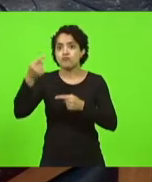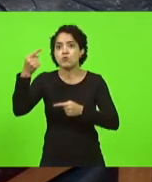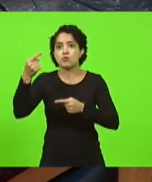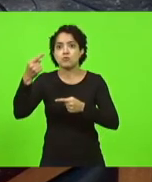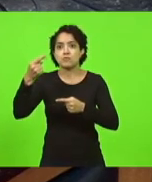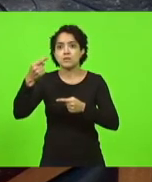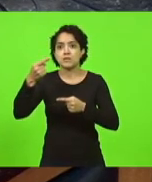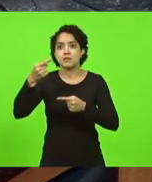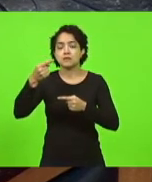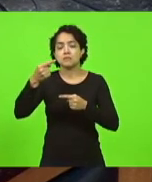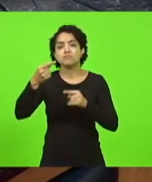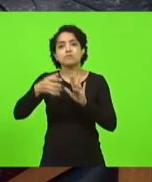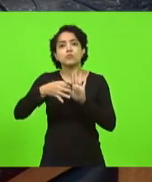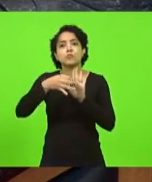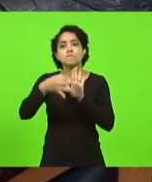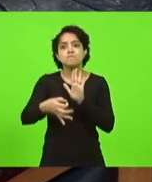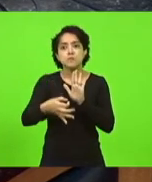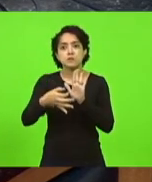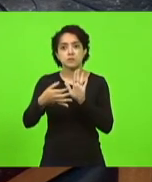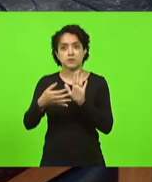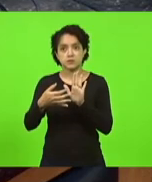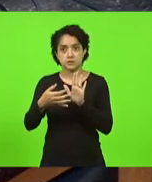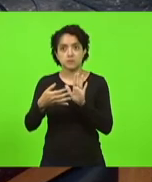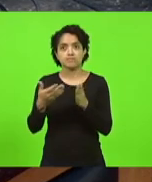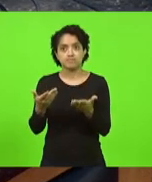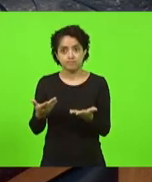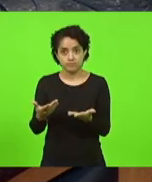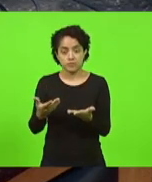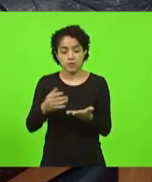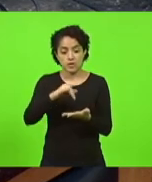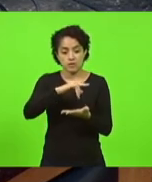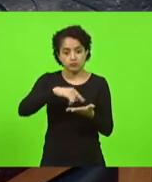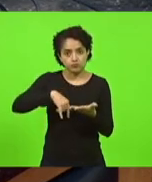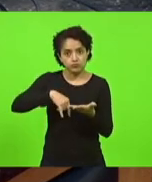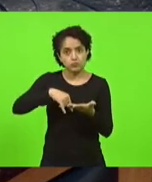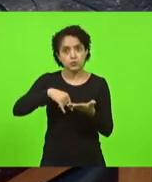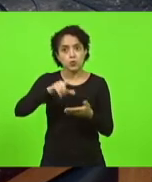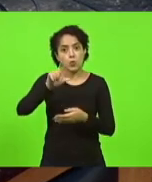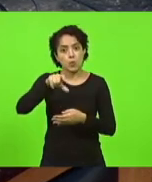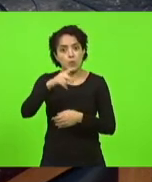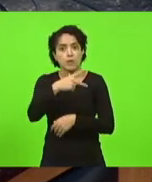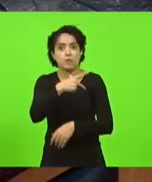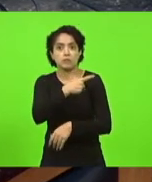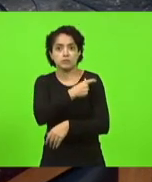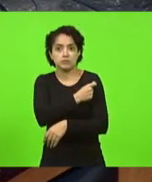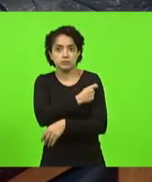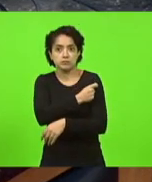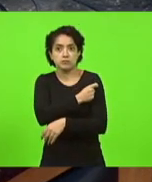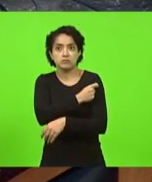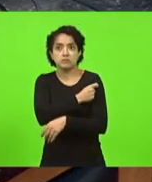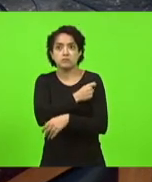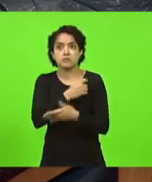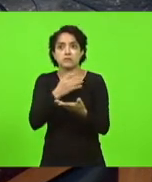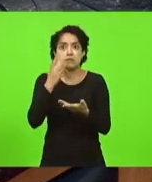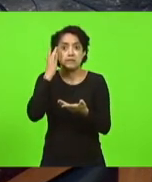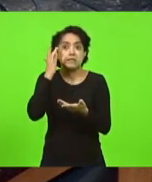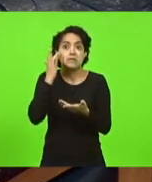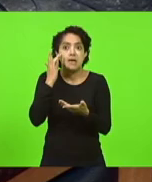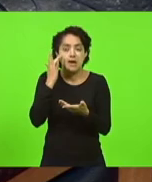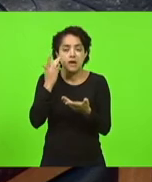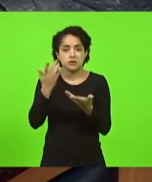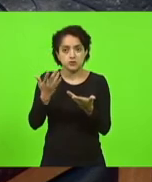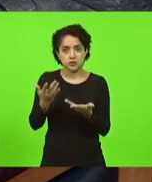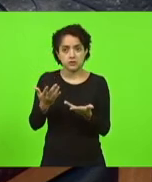posição pública a favor do passaporte vacinal, se acham no direito de desferir